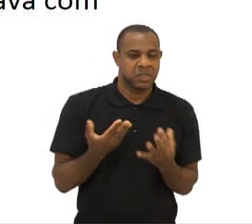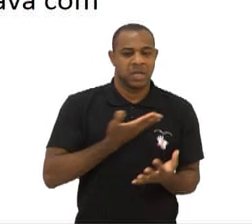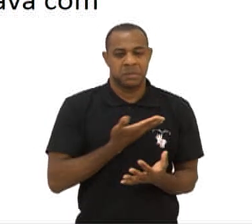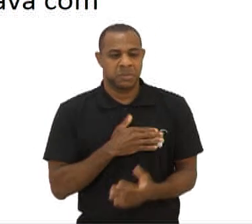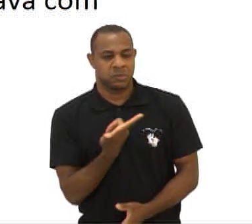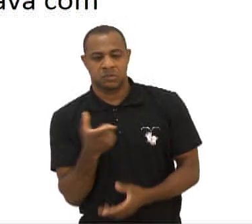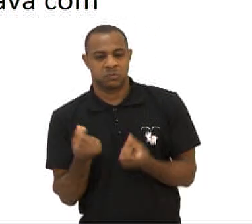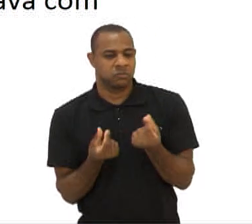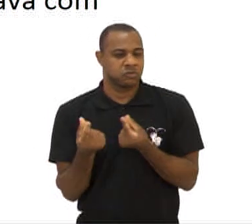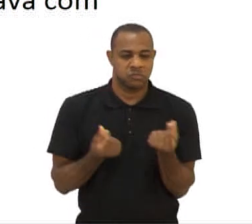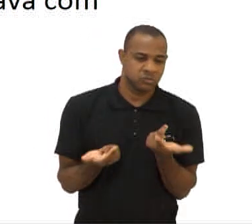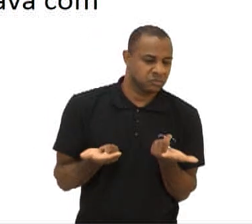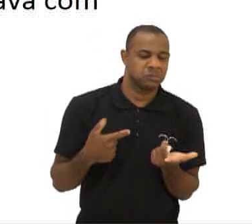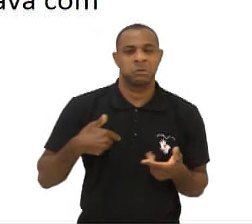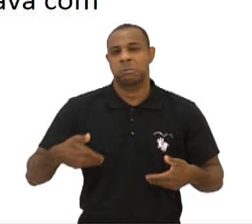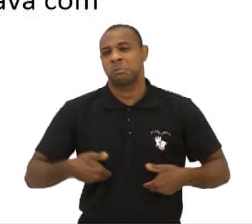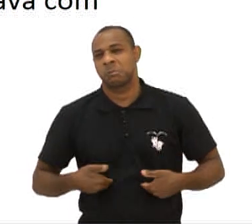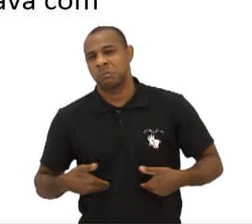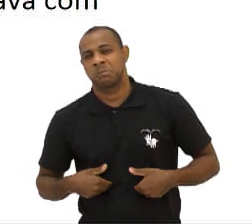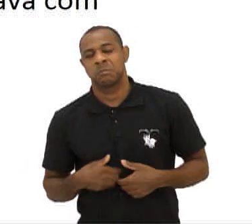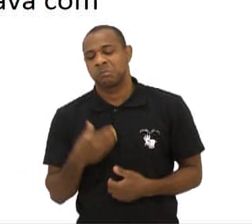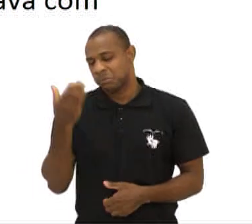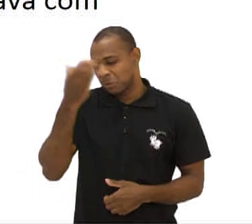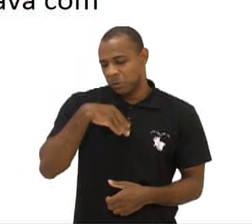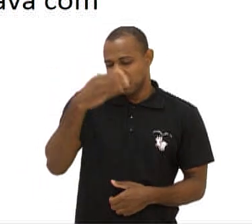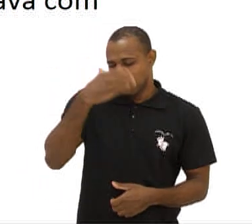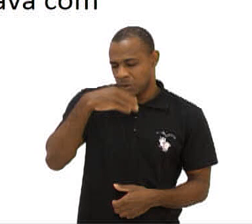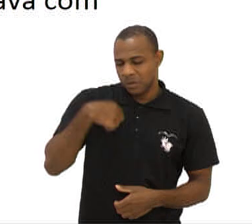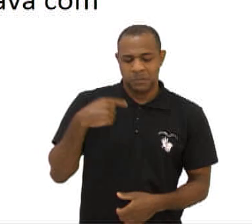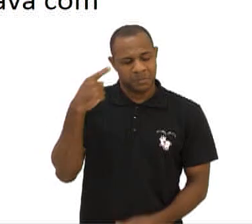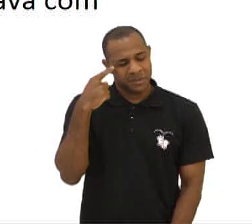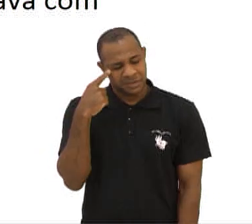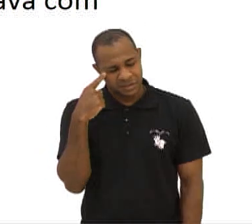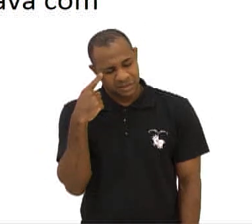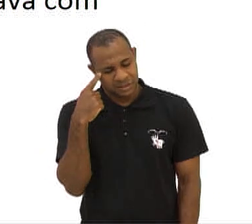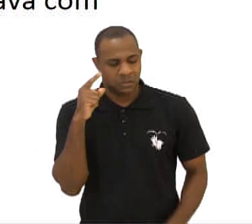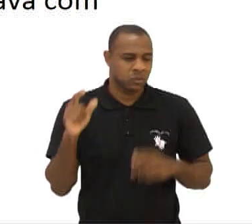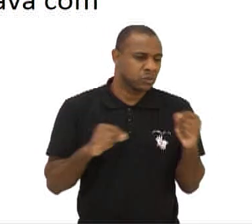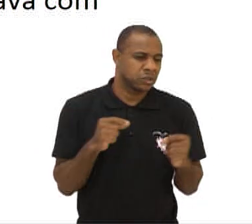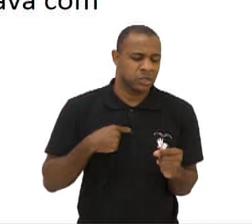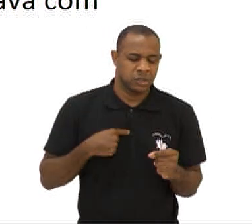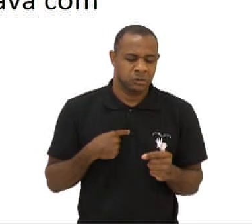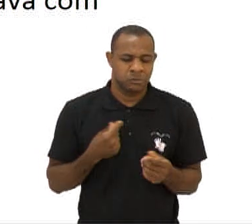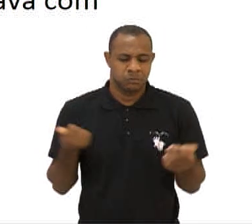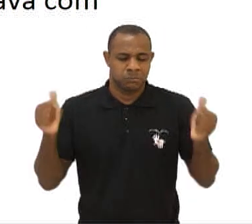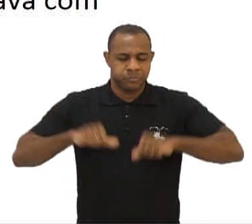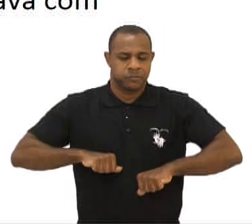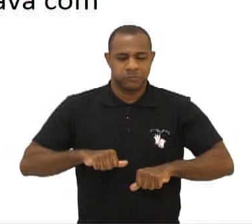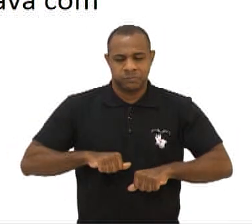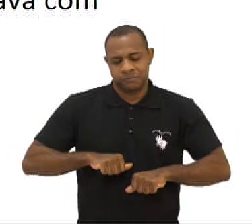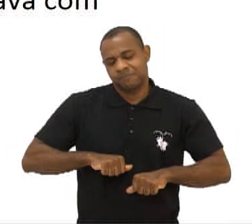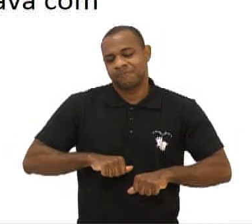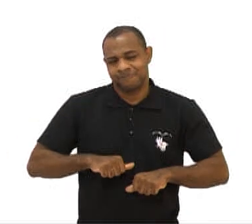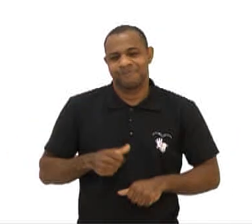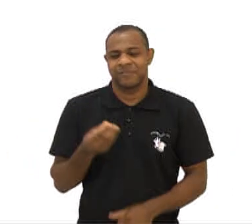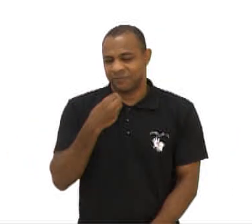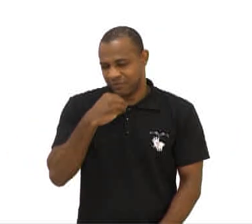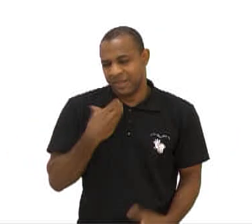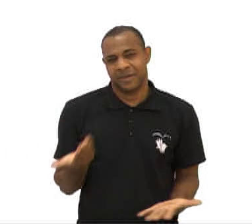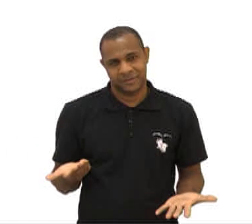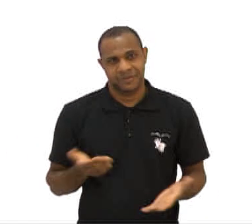dinheiro, eu estava com fome. Eu chorei pensando que iria admitir a derrota. E tentei dormir,